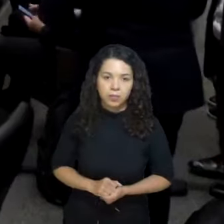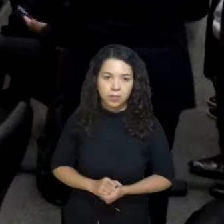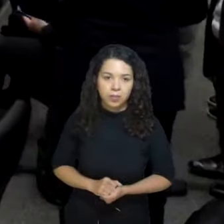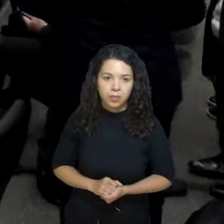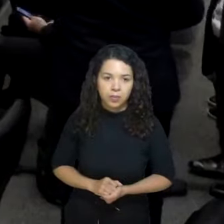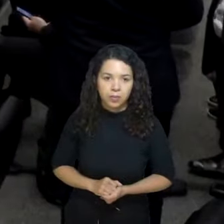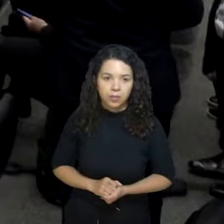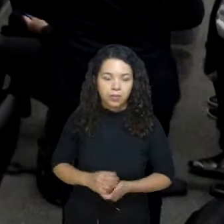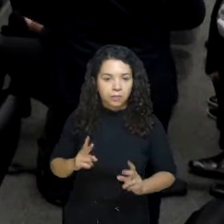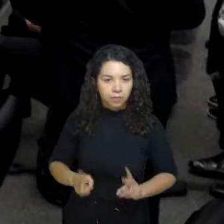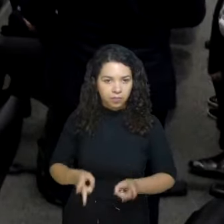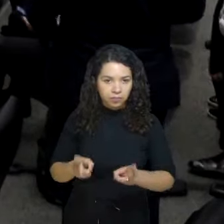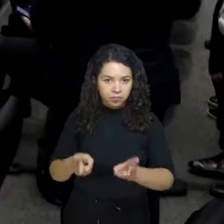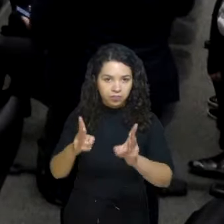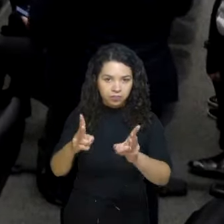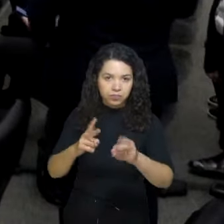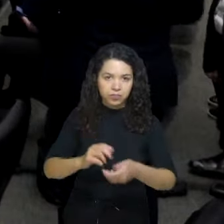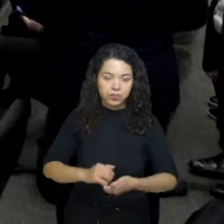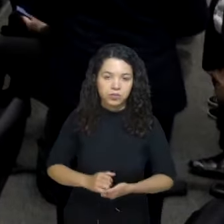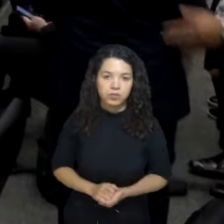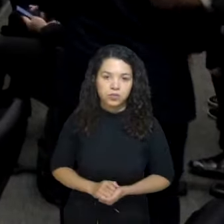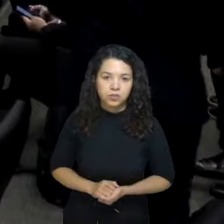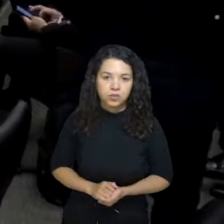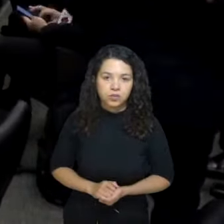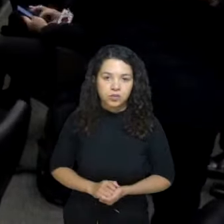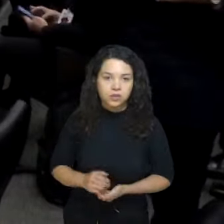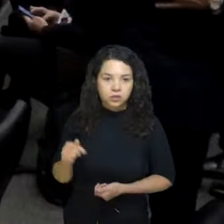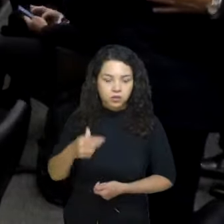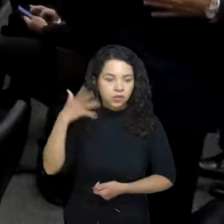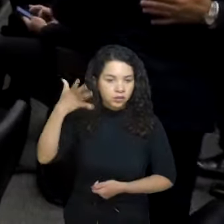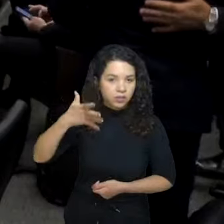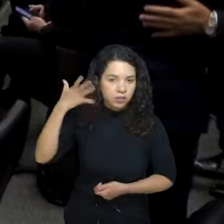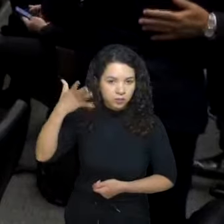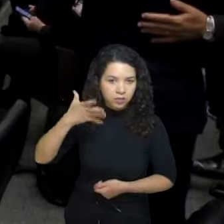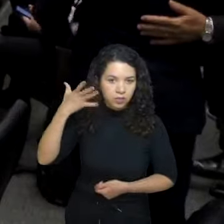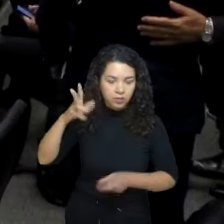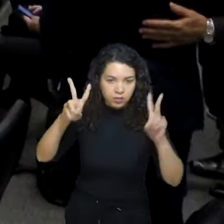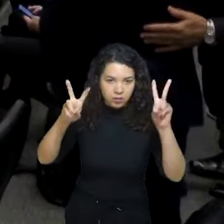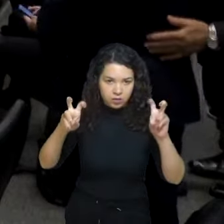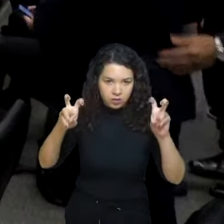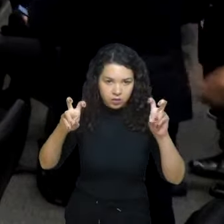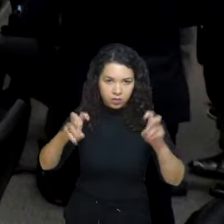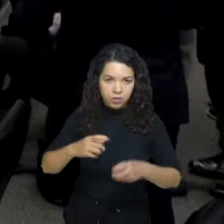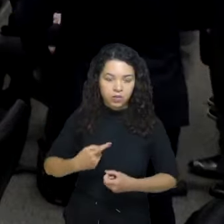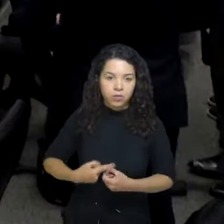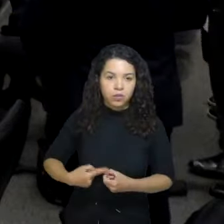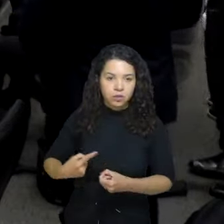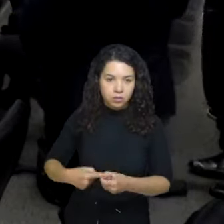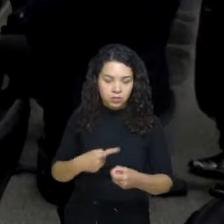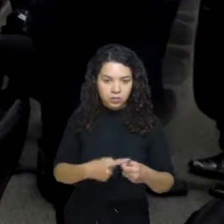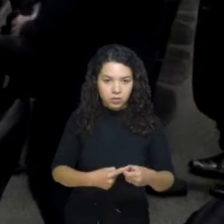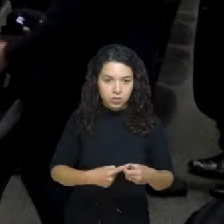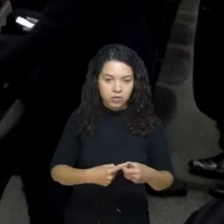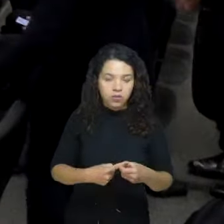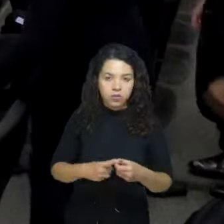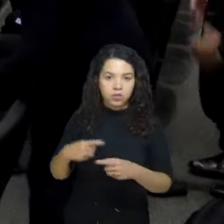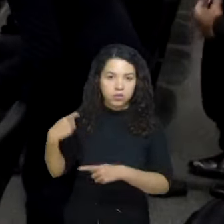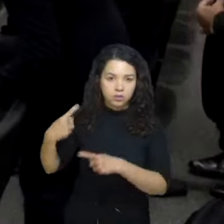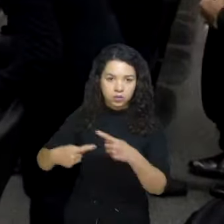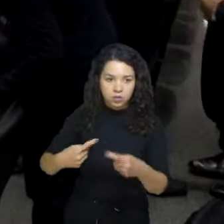pois bem dando continuidade à nossa sétima palestra com o tema de o municipalismo ressuscitado pelas